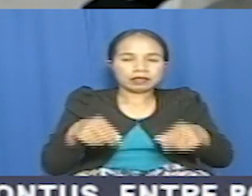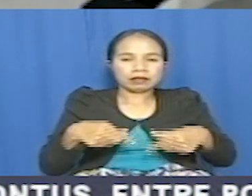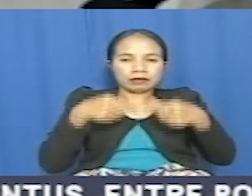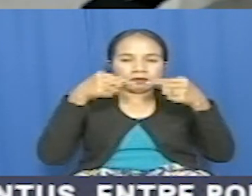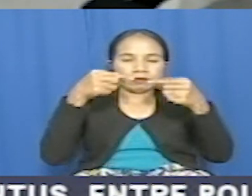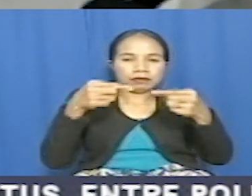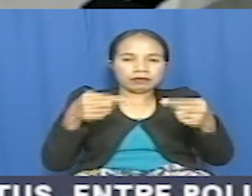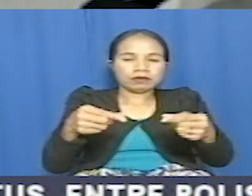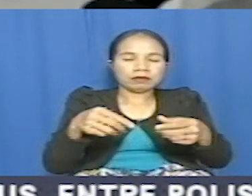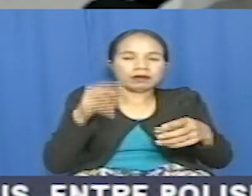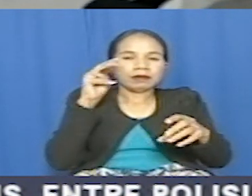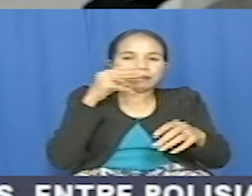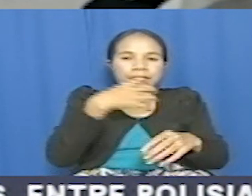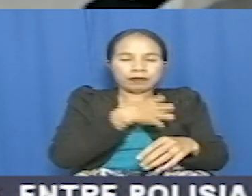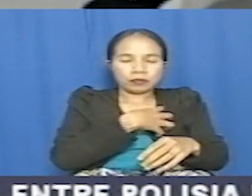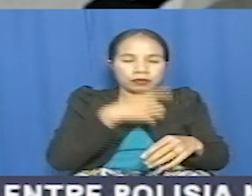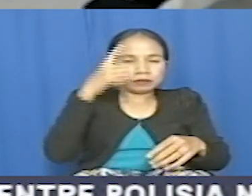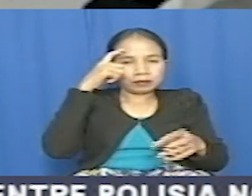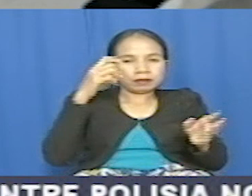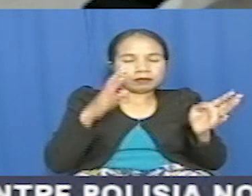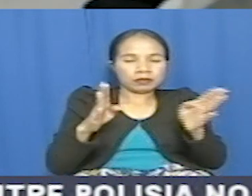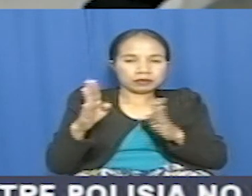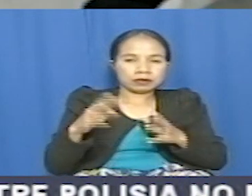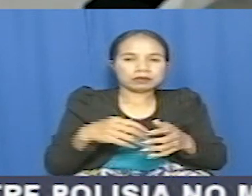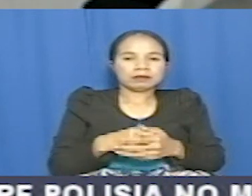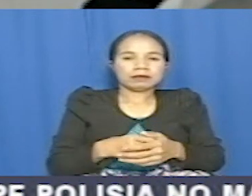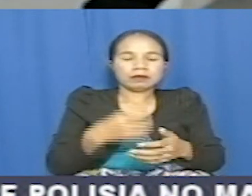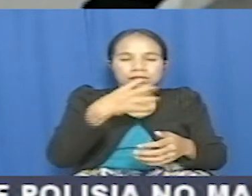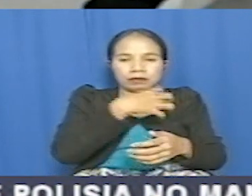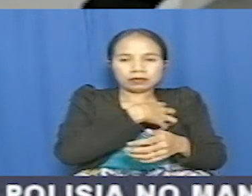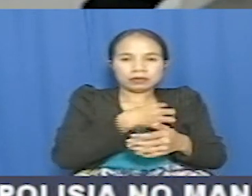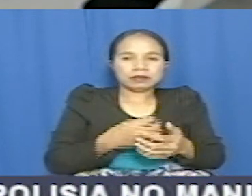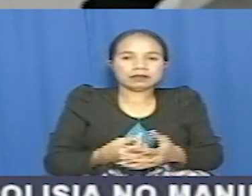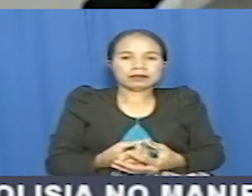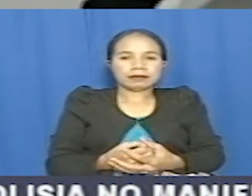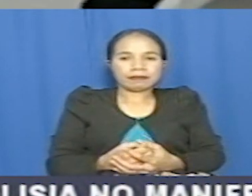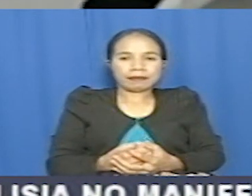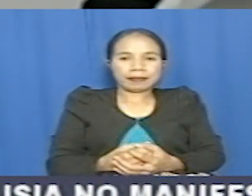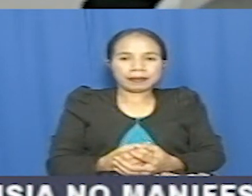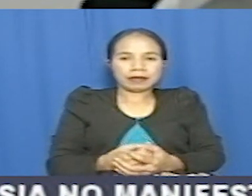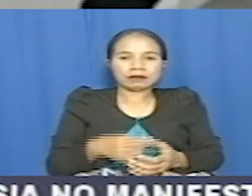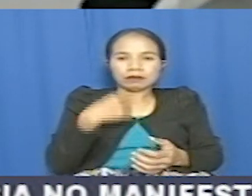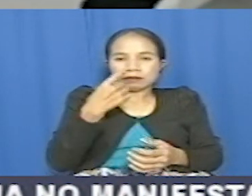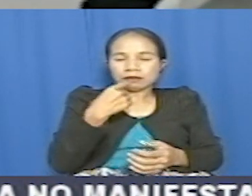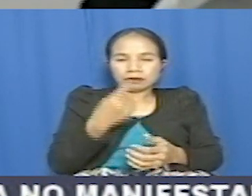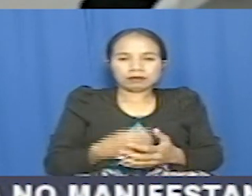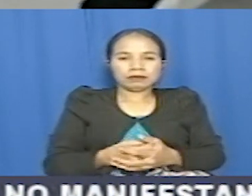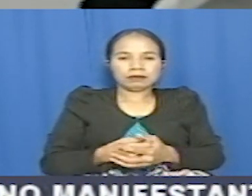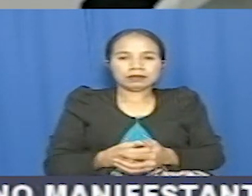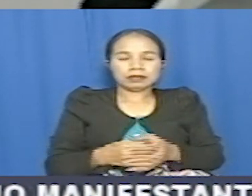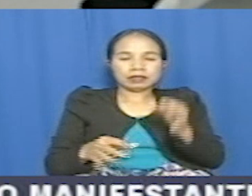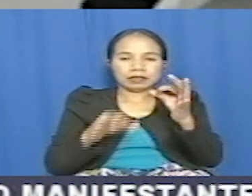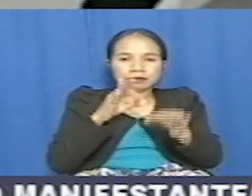canaliza mais polícia trânsito. Tamo processo na enma polícia trânsito. Então, ba polícia CCD, cara que tem cidadão